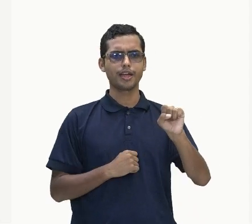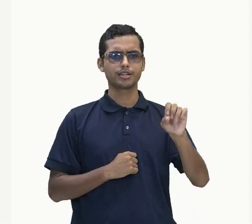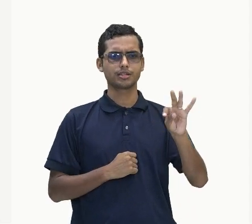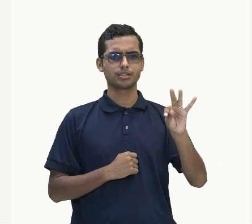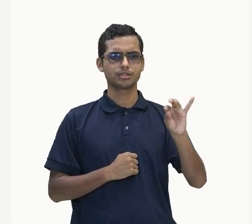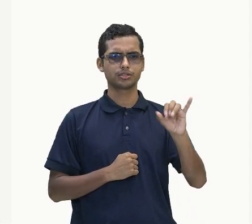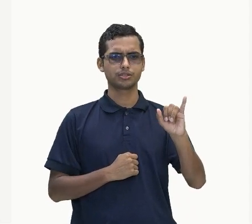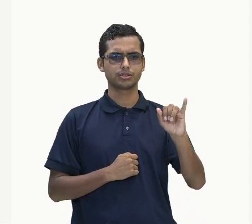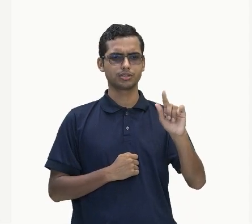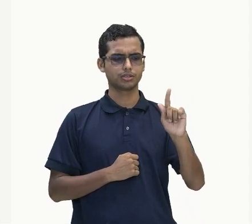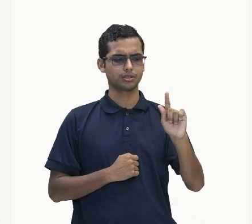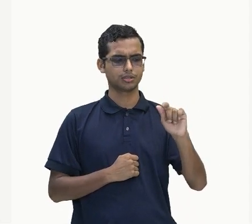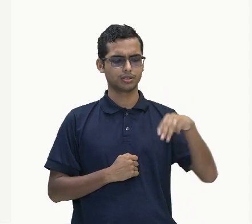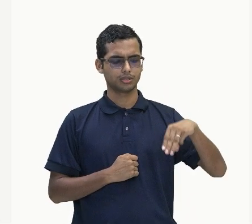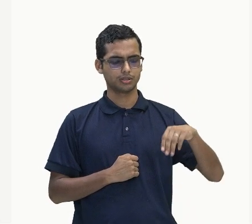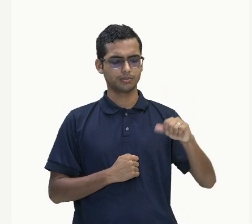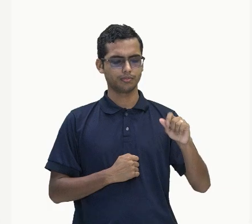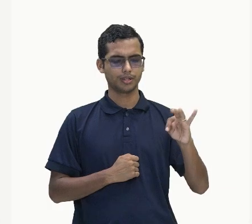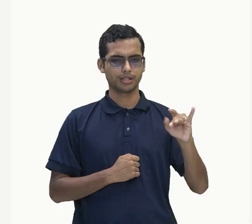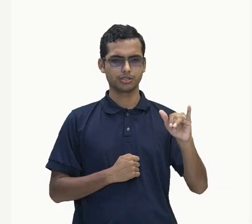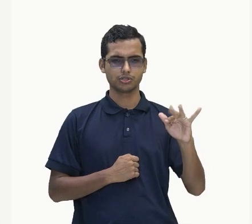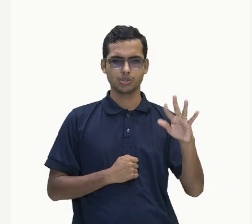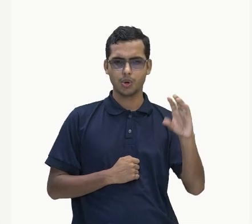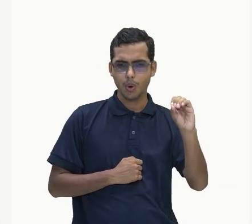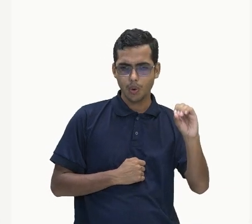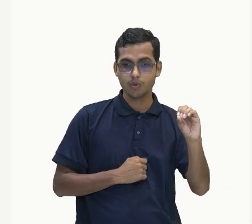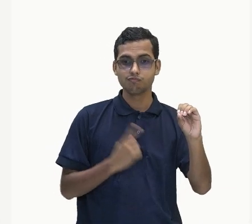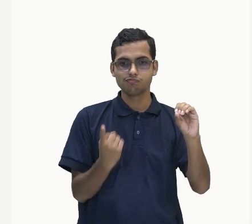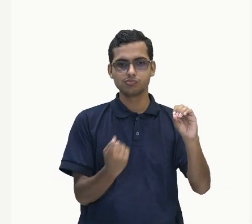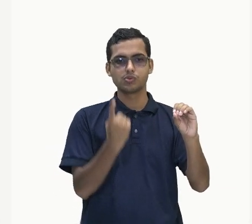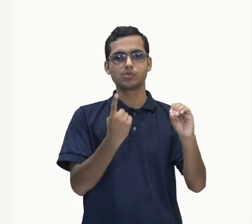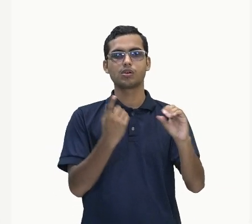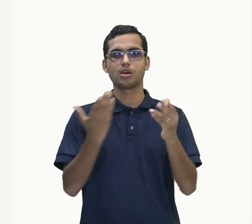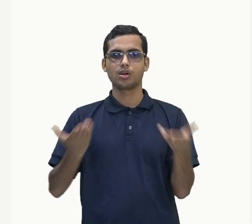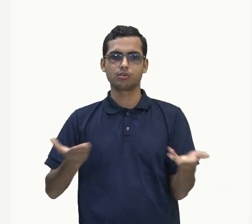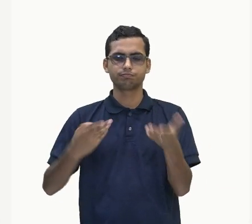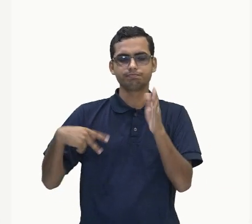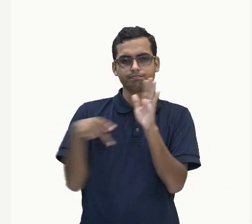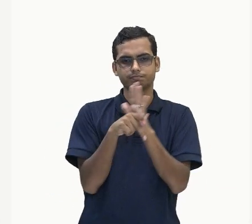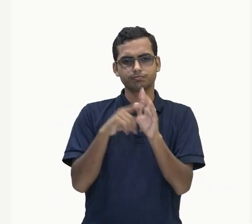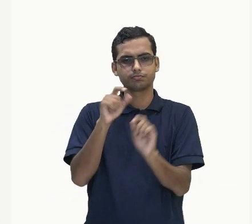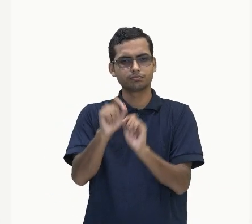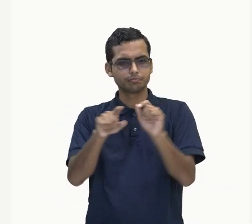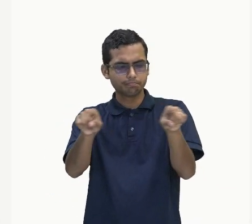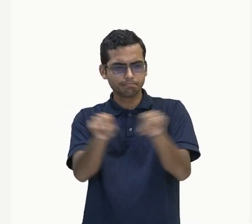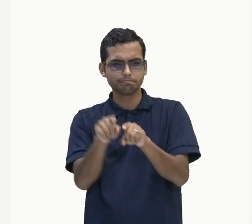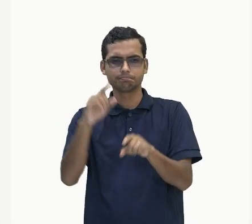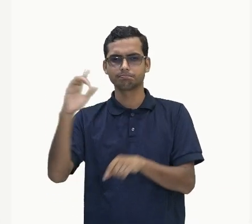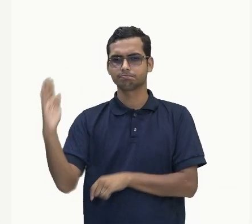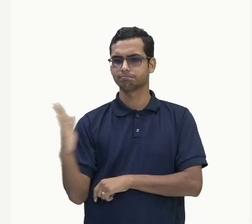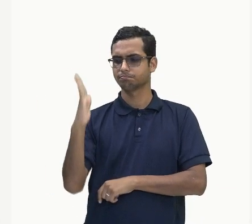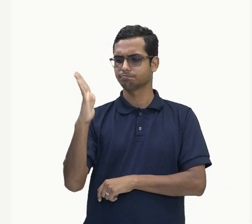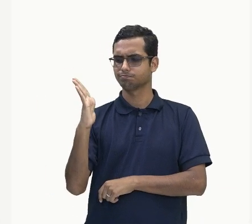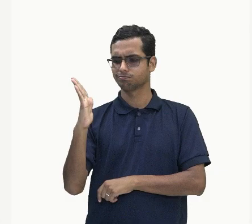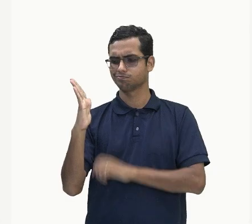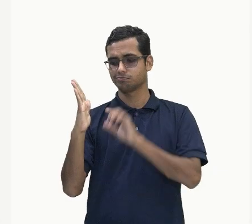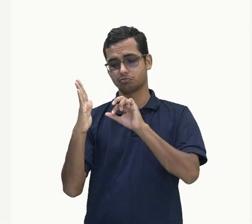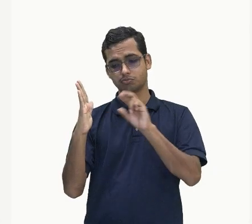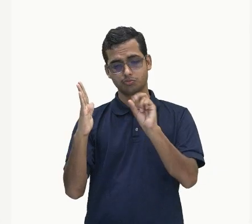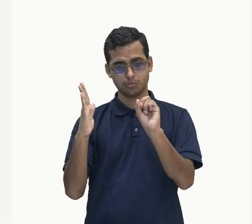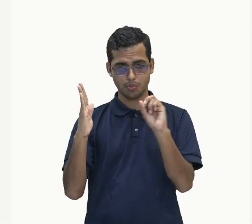No entanto, espelhos esféricos só são estigmáticos para os raios que incidem próximos do seu